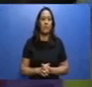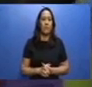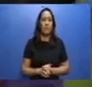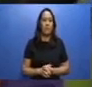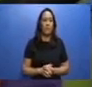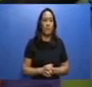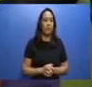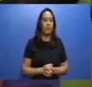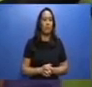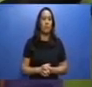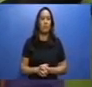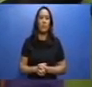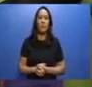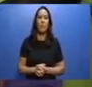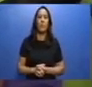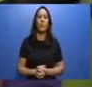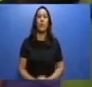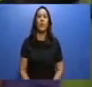ficou igual.